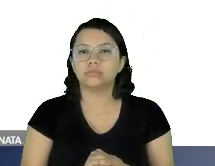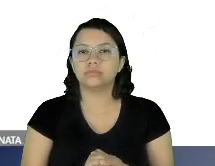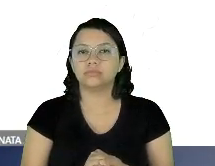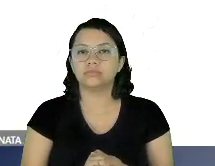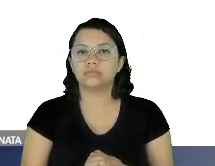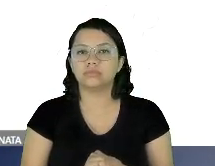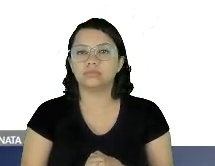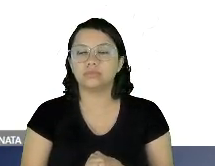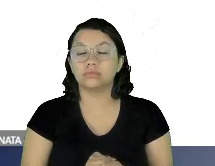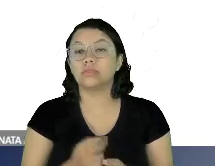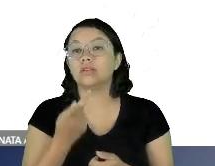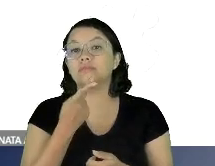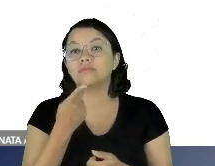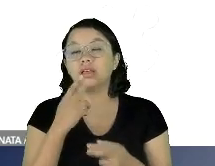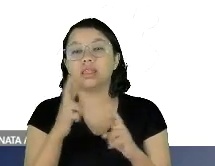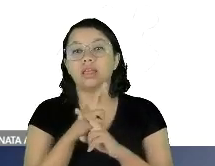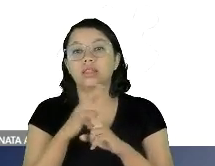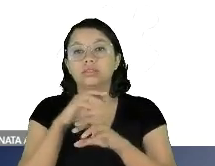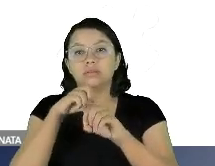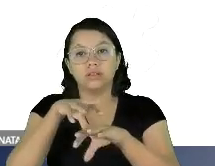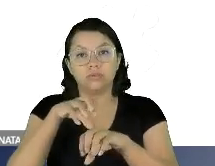Por falar em educação,